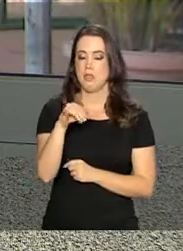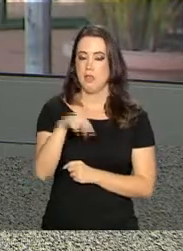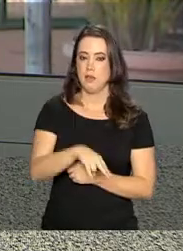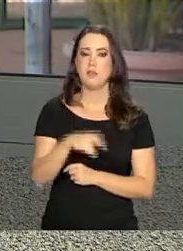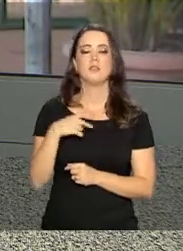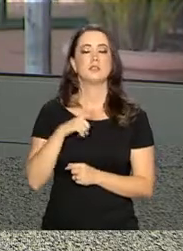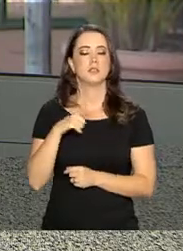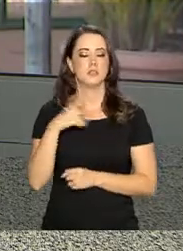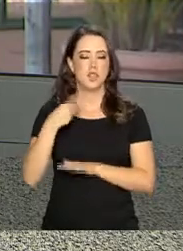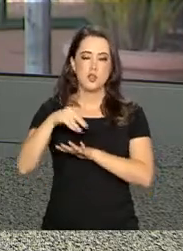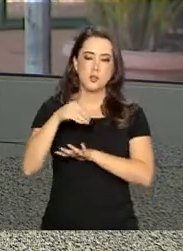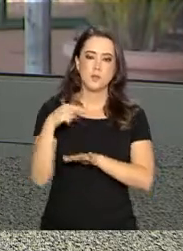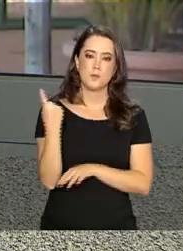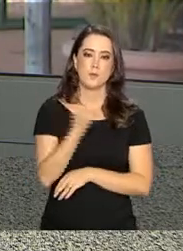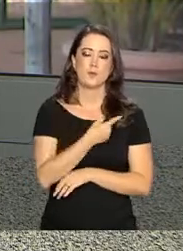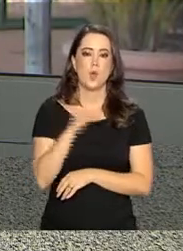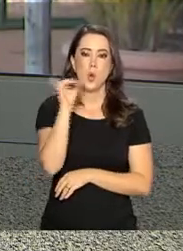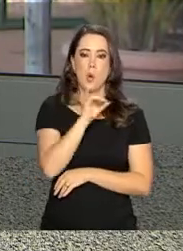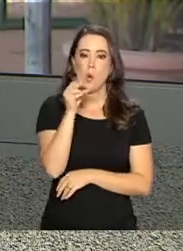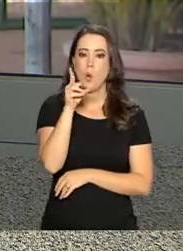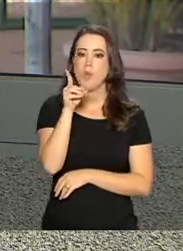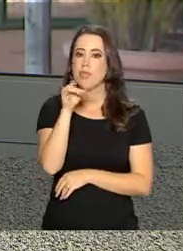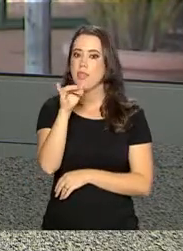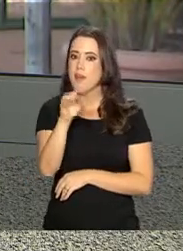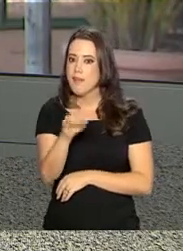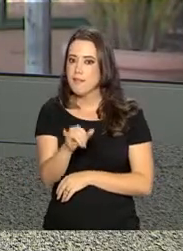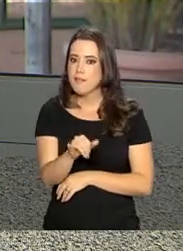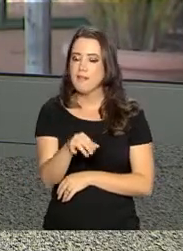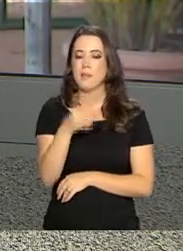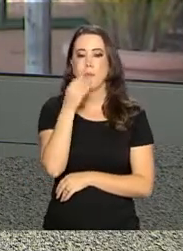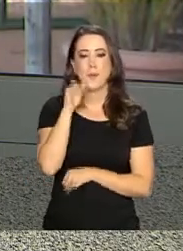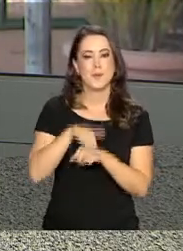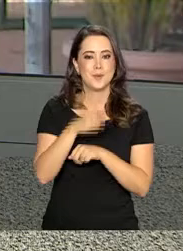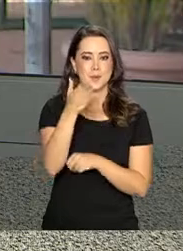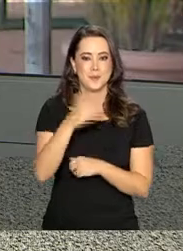Popov tem as informações para a gente. Oi, Dani, boa noite.